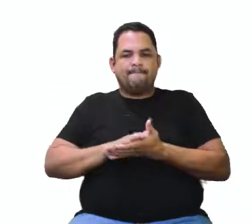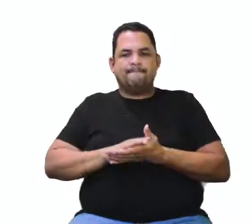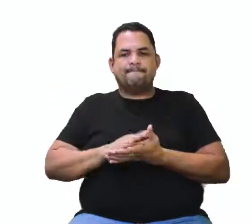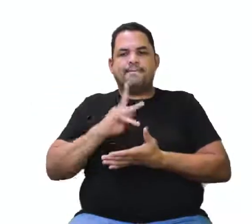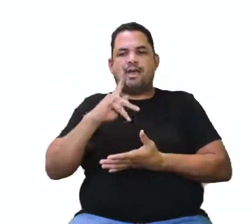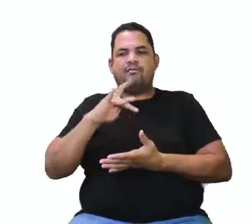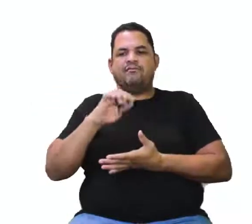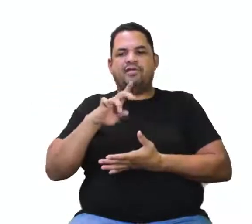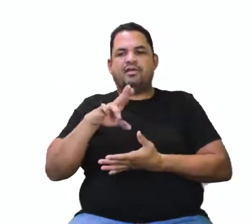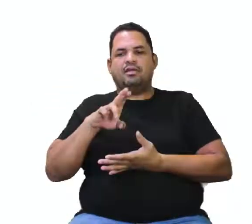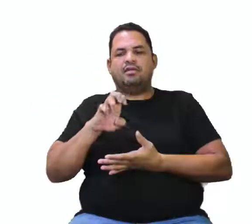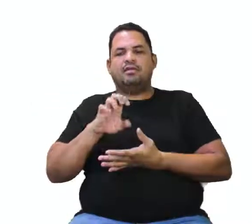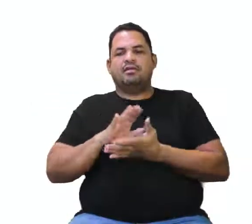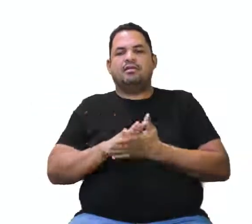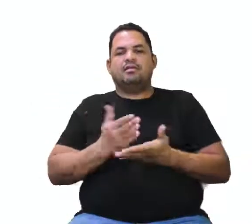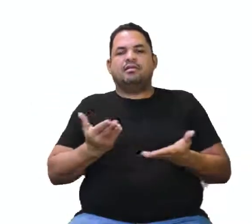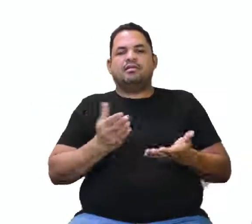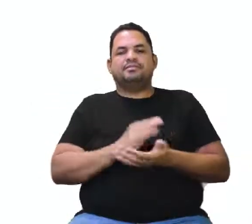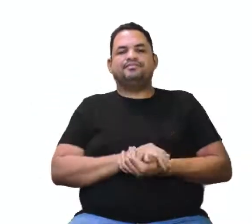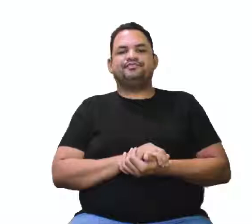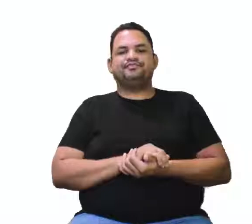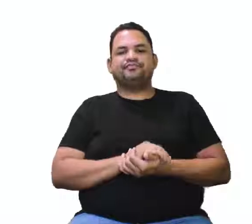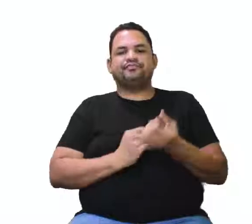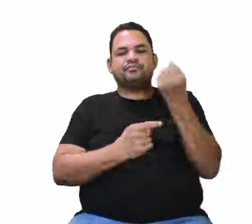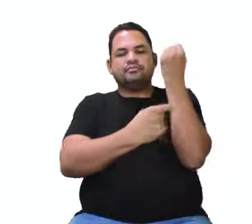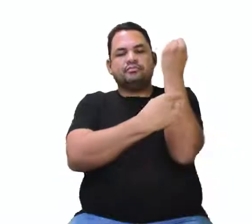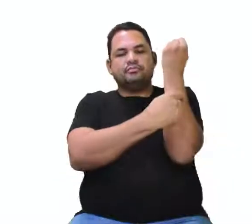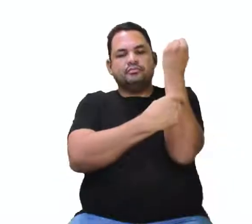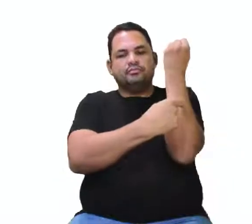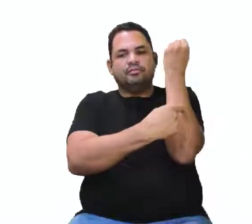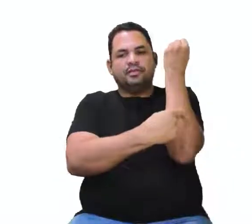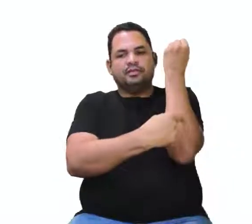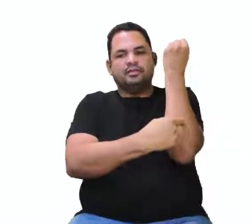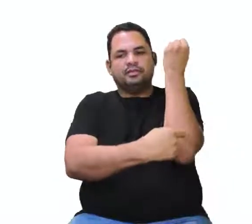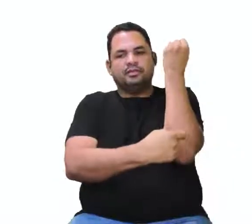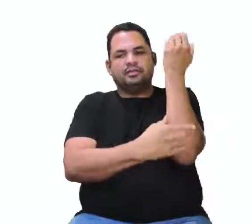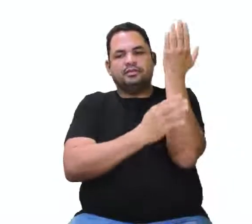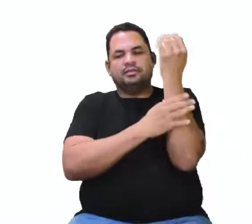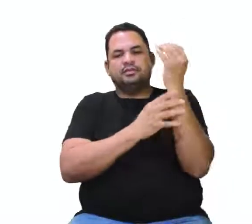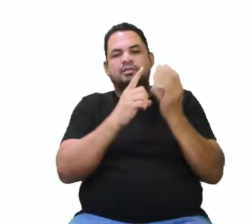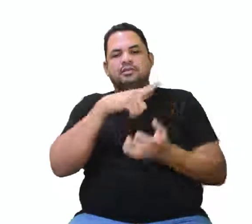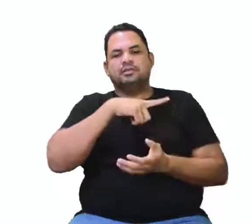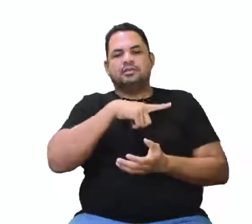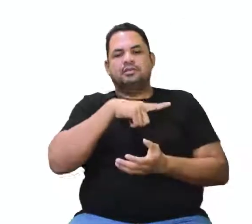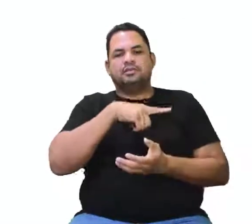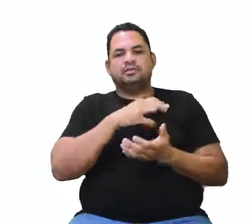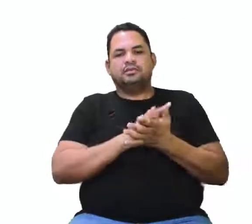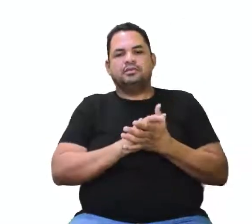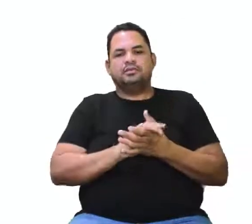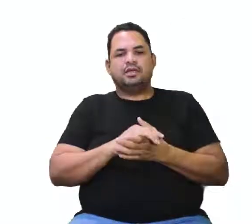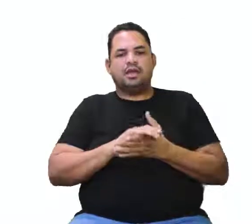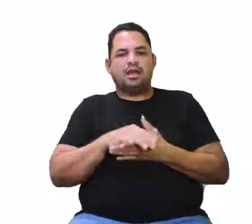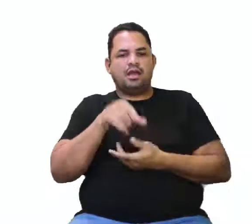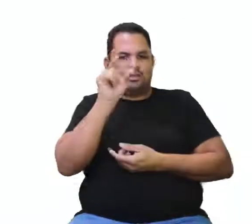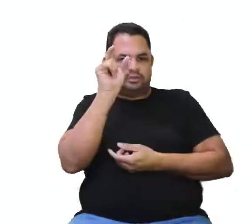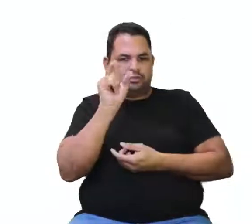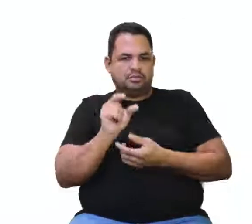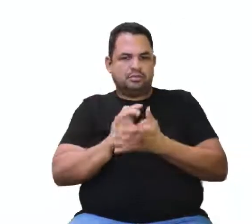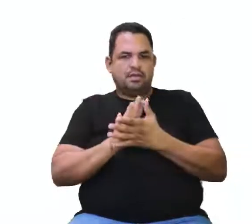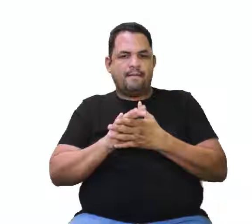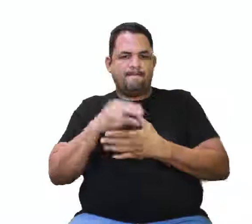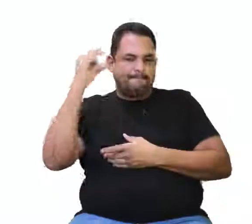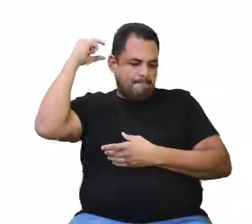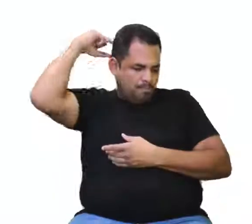da pelve. Uma vértebra, aqui nesse desenho a gente tem um exemplo de uma vértebra. Nós temos aqui a medula, que é esse eixo